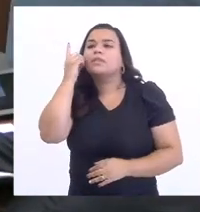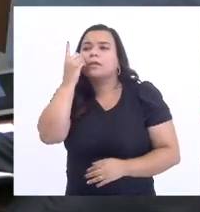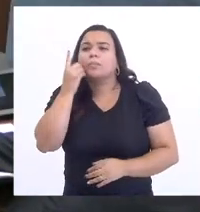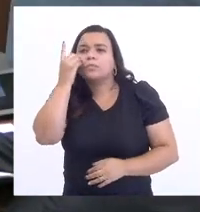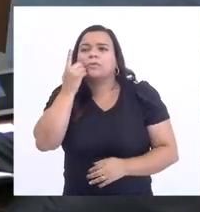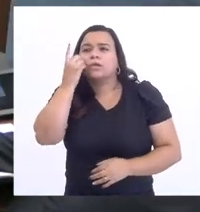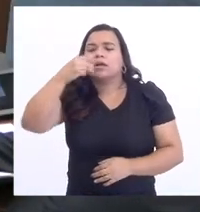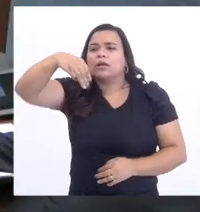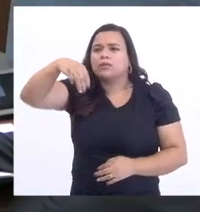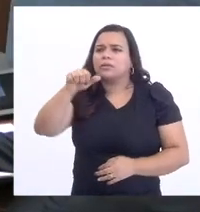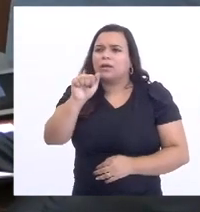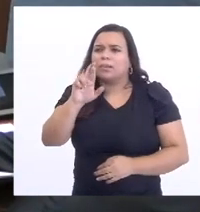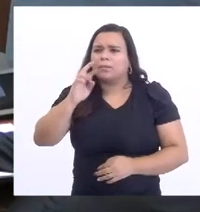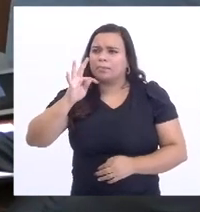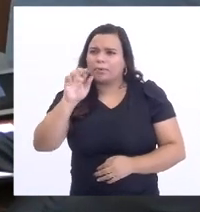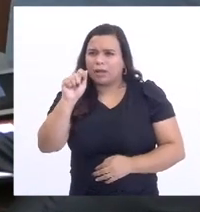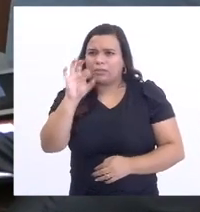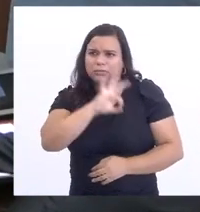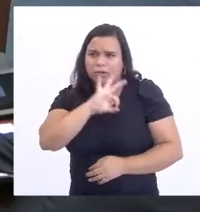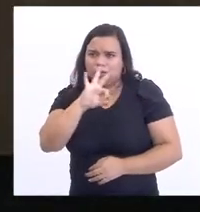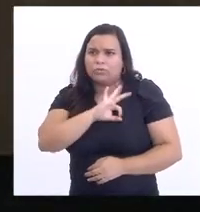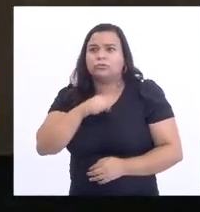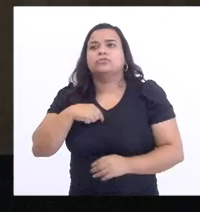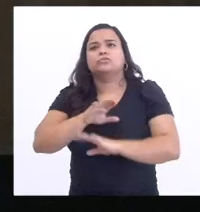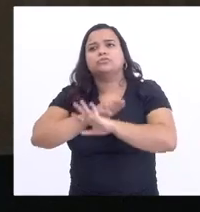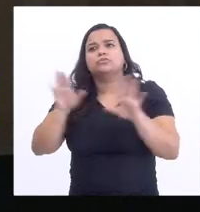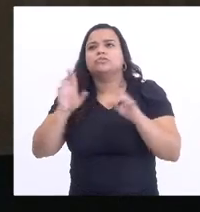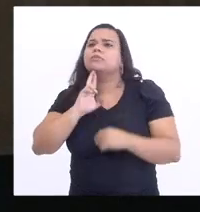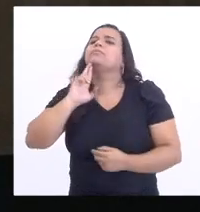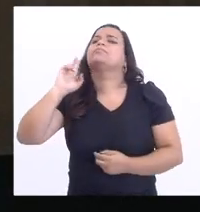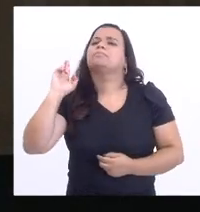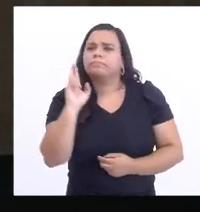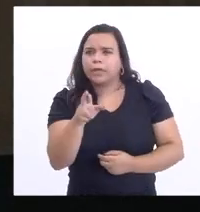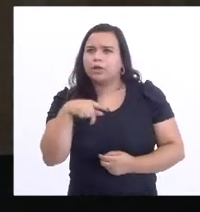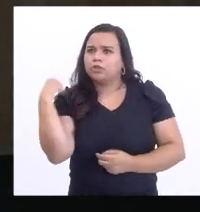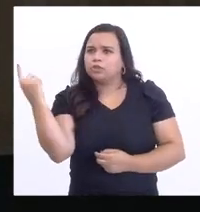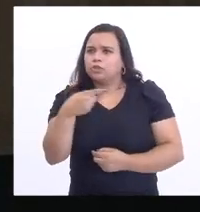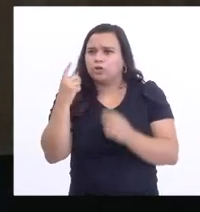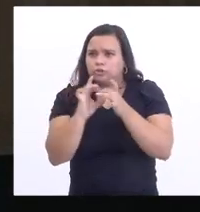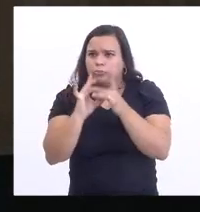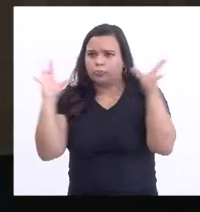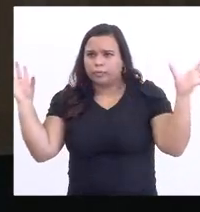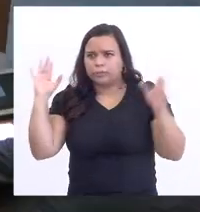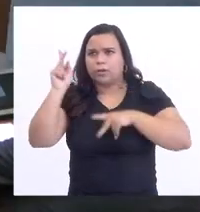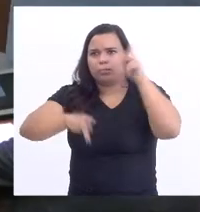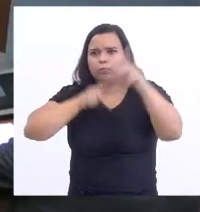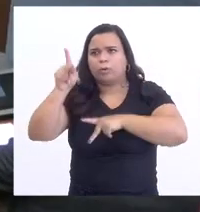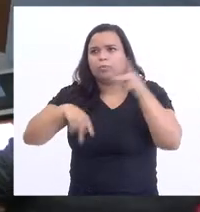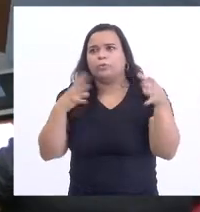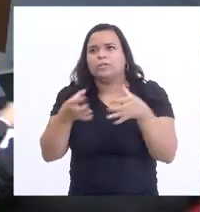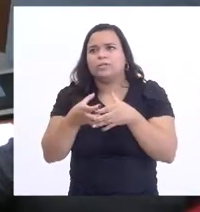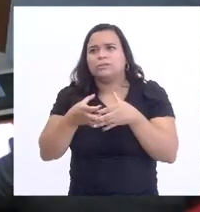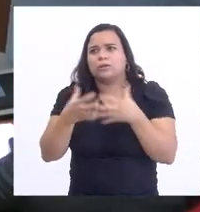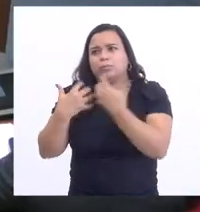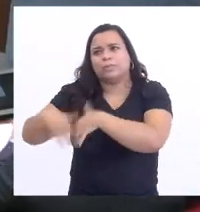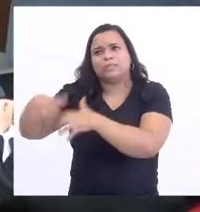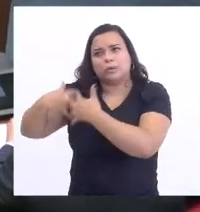presidente, eu apenas respondi. Estamos aqui à disposição da população de Petrópolis.